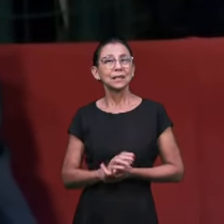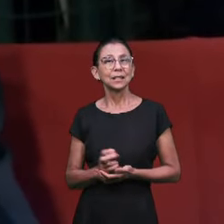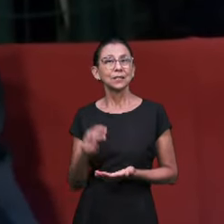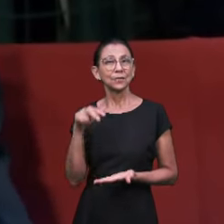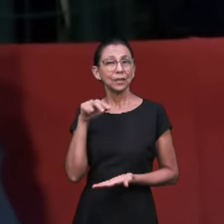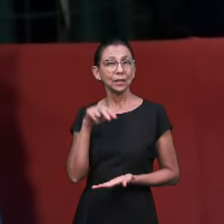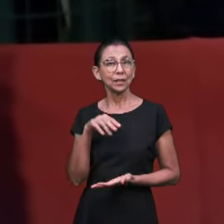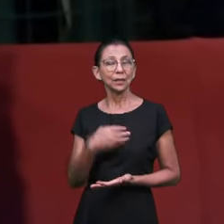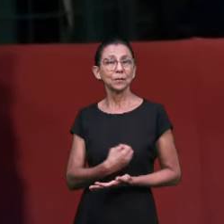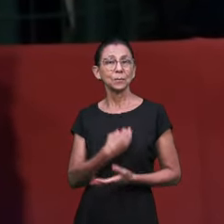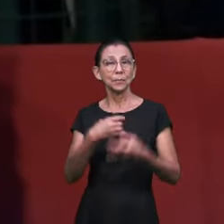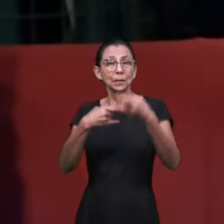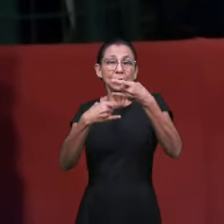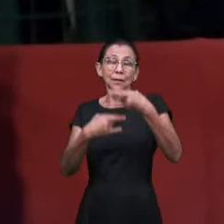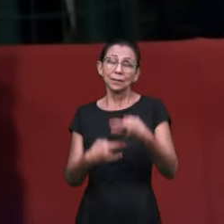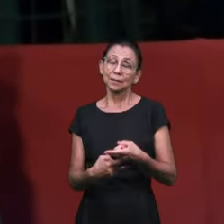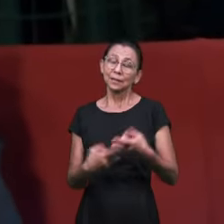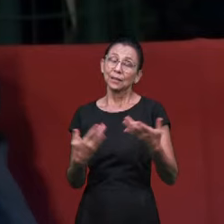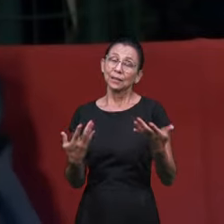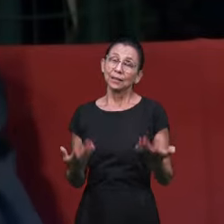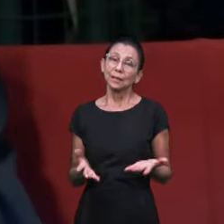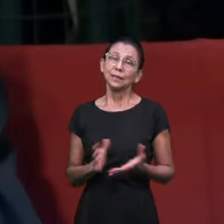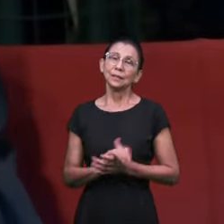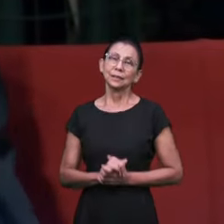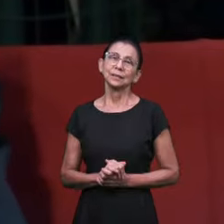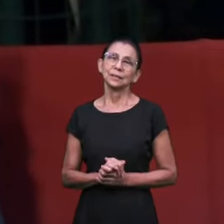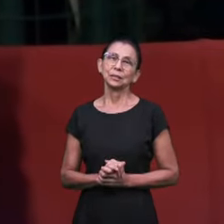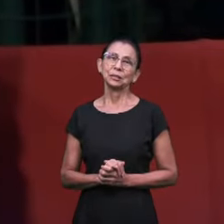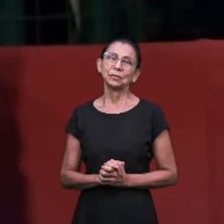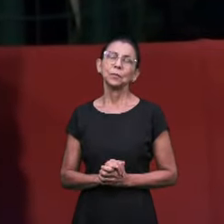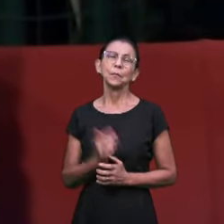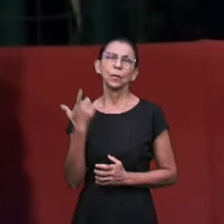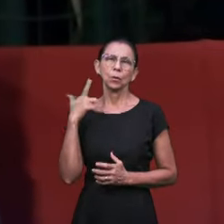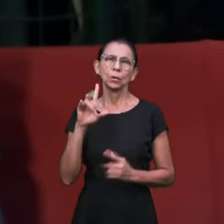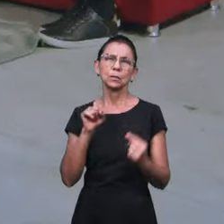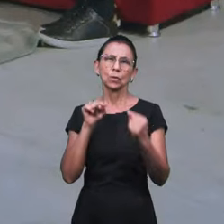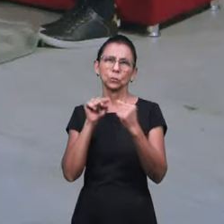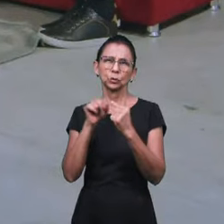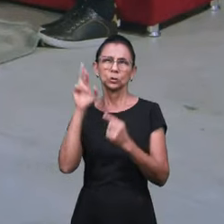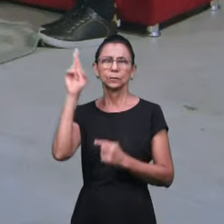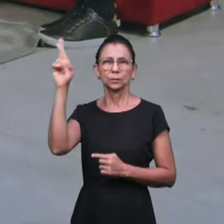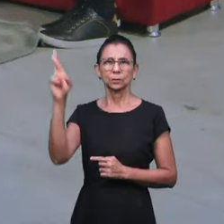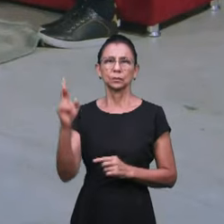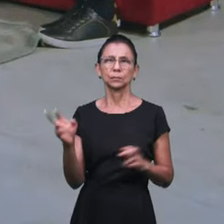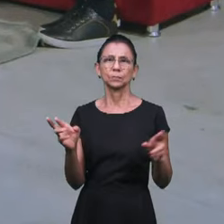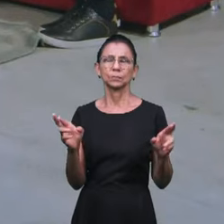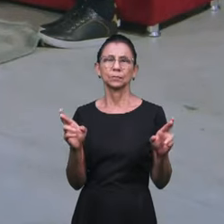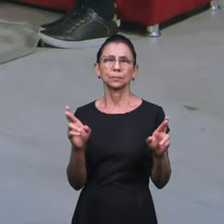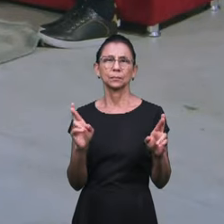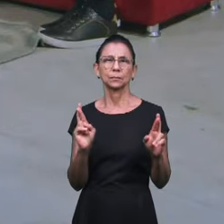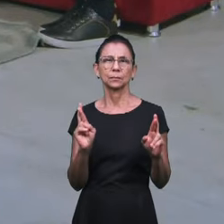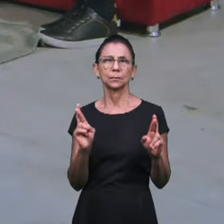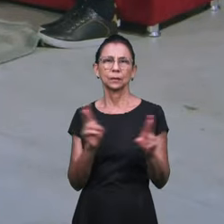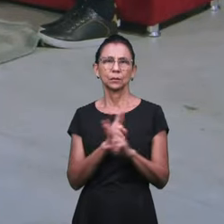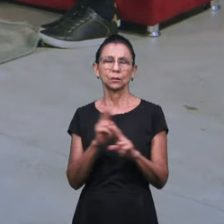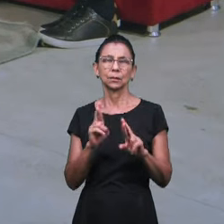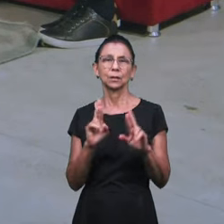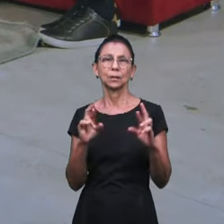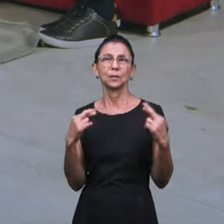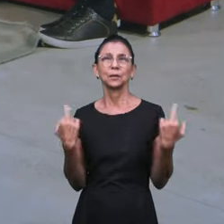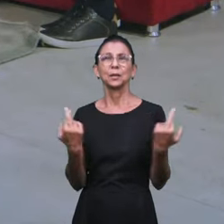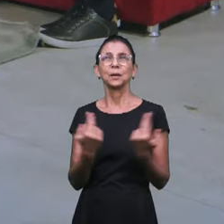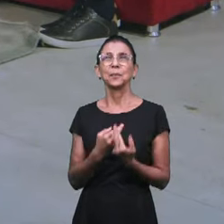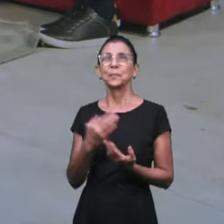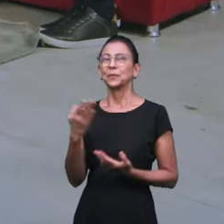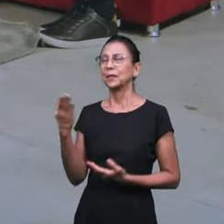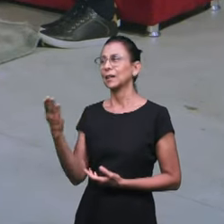e esperamos alcançar aquilo que é o propósito do Senhor para esta reunião. Amém. Pastor Walter Babo, a paz do Senhor, companheiro.